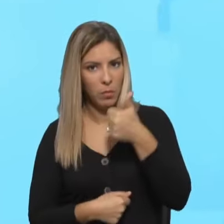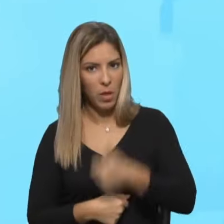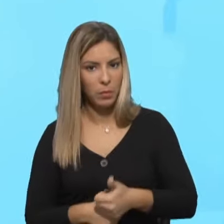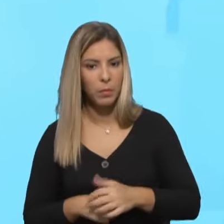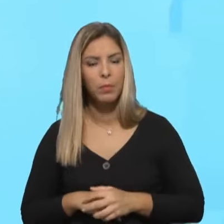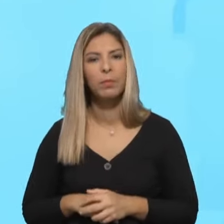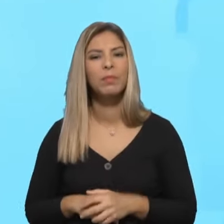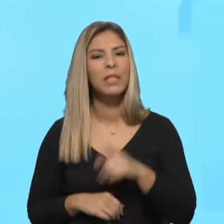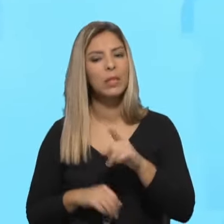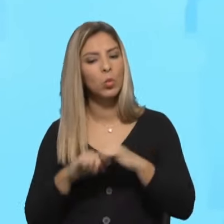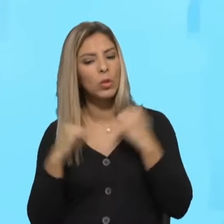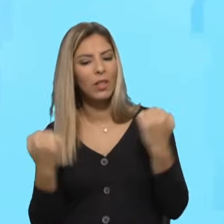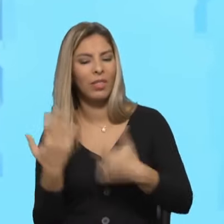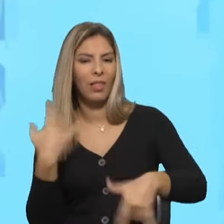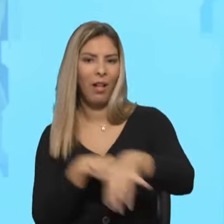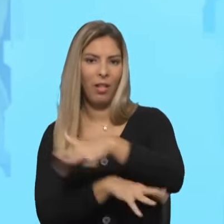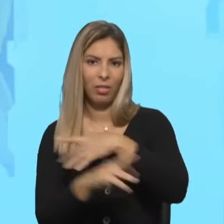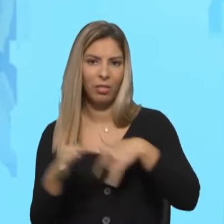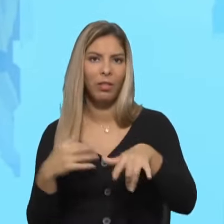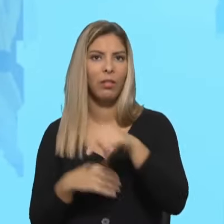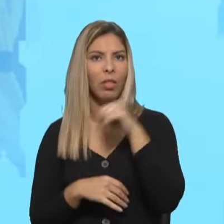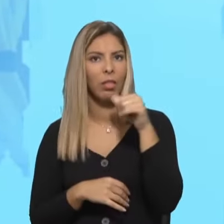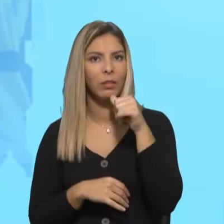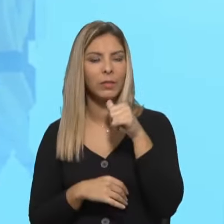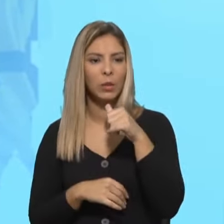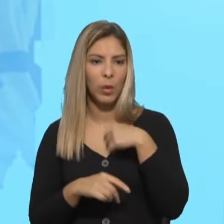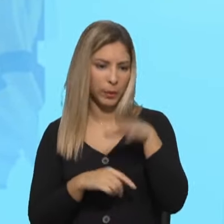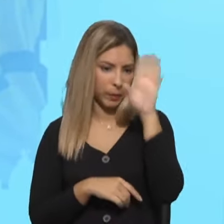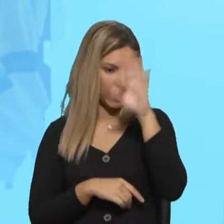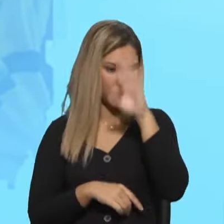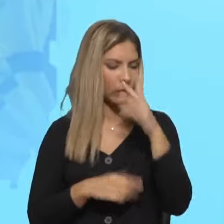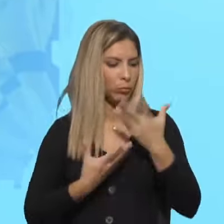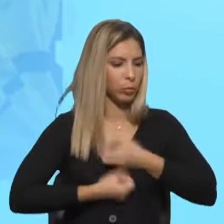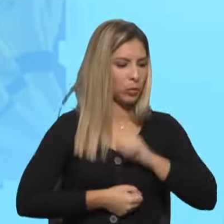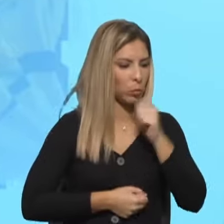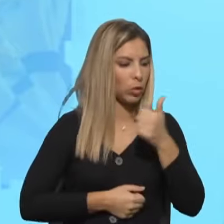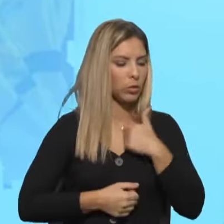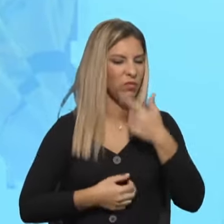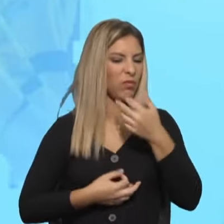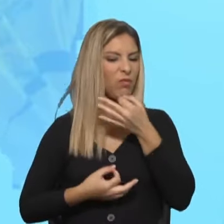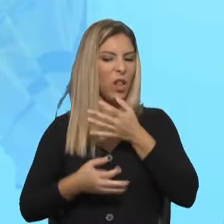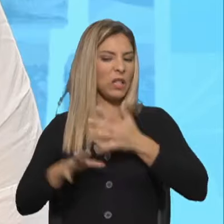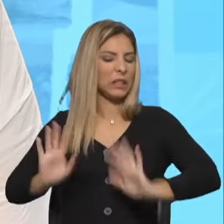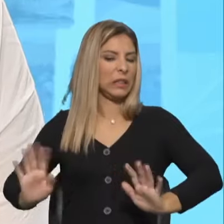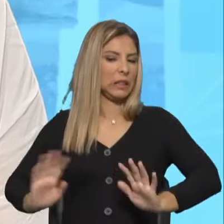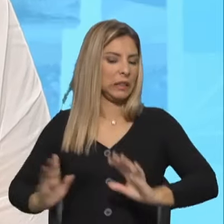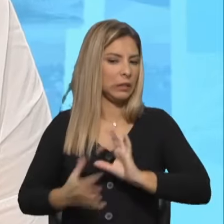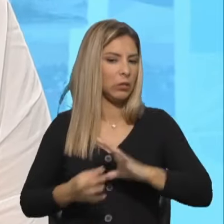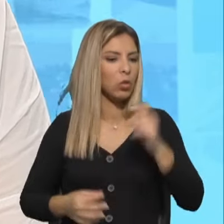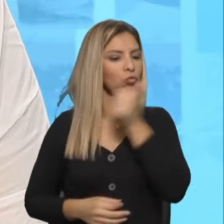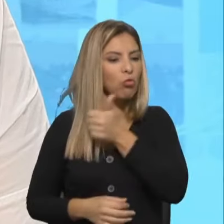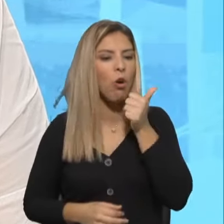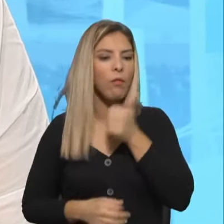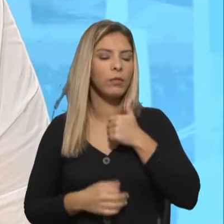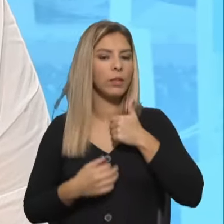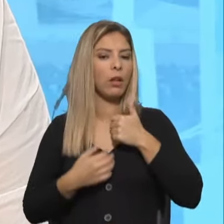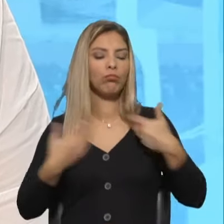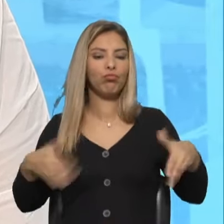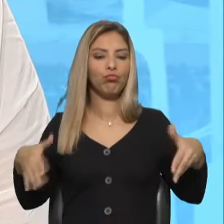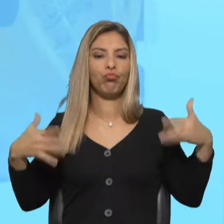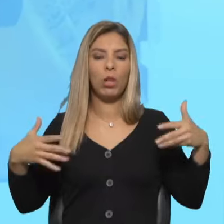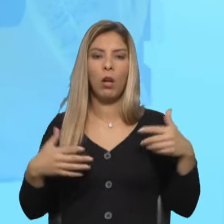sociedade que Como já dissemos FZ Do Luto FZ de temas da morte do sofrimento eh que oportunidade